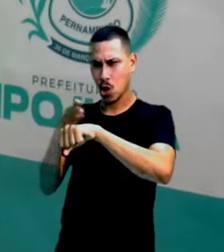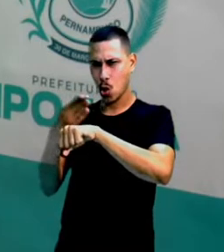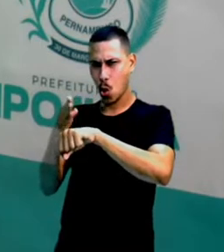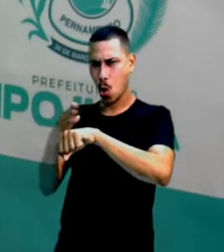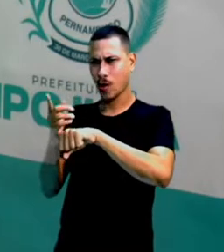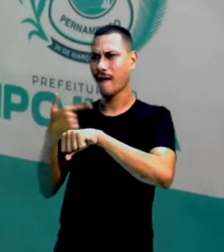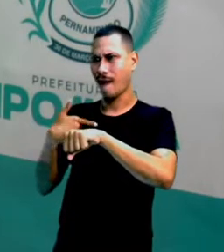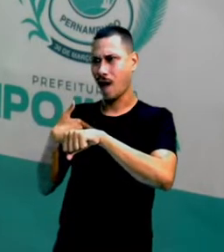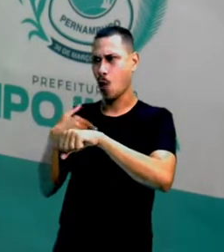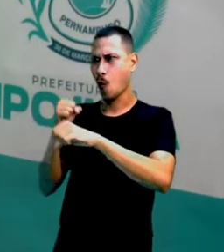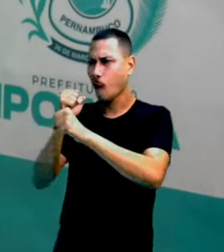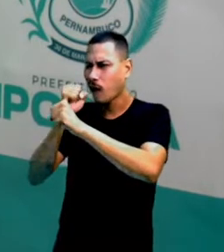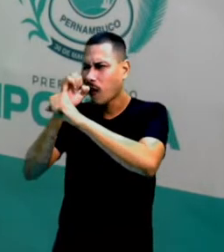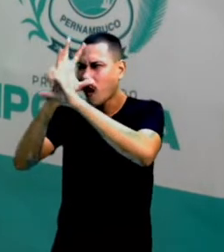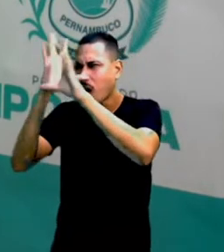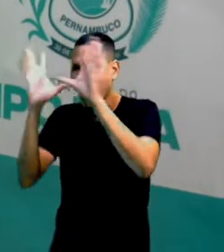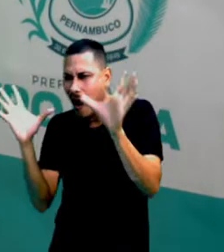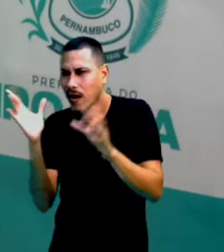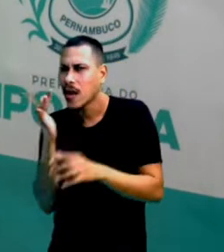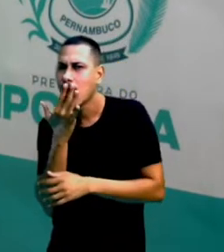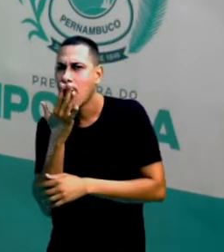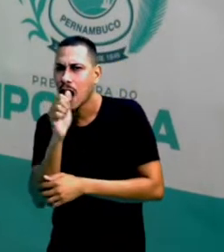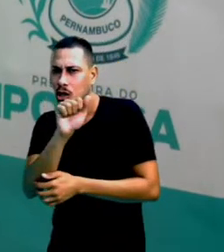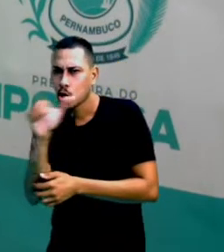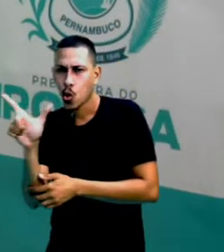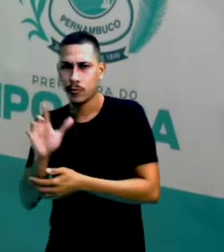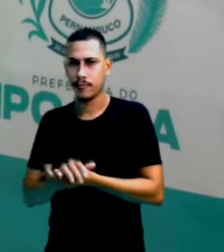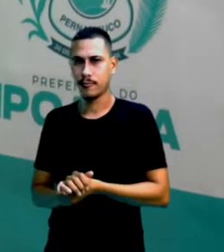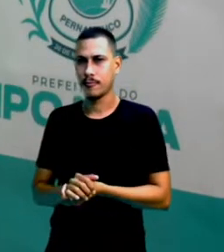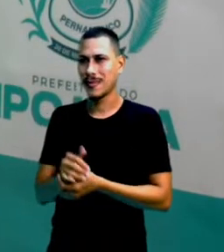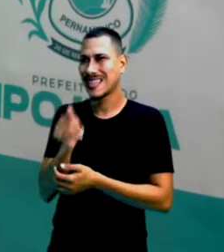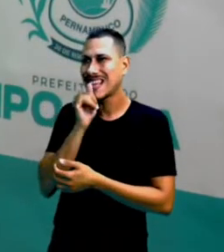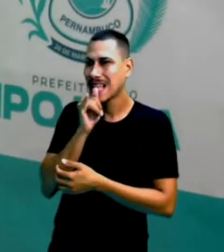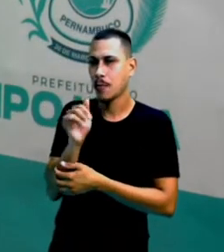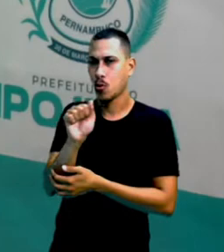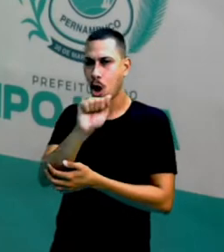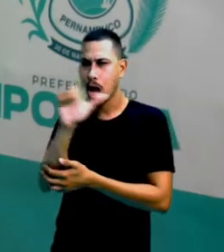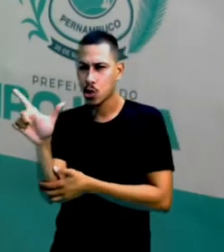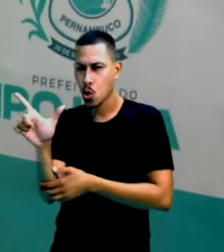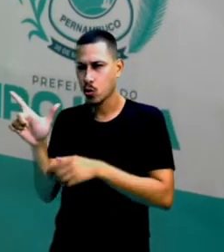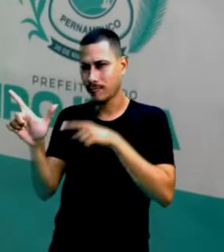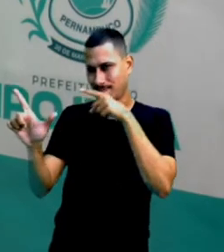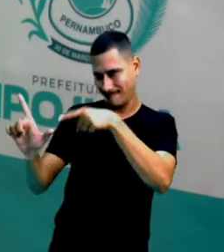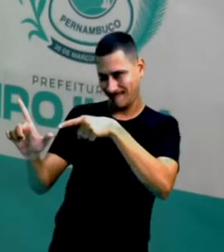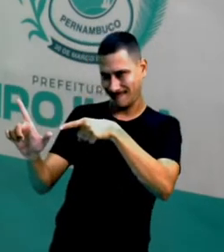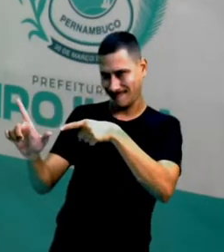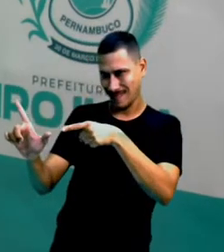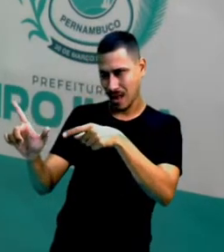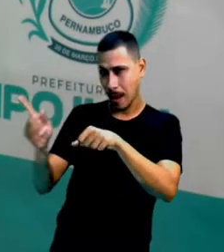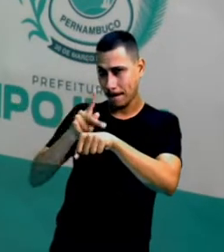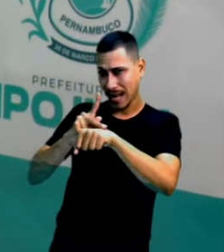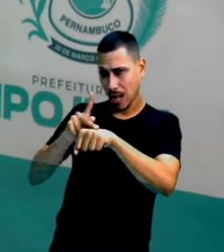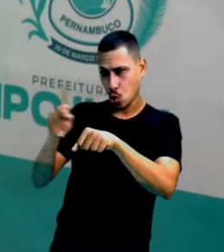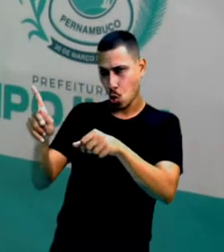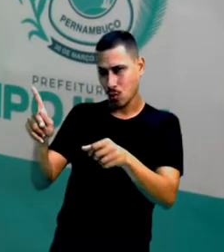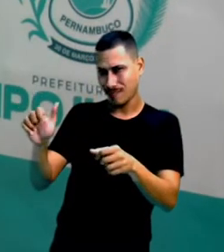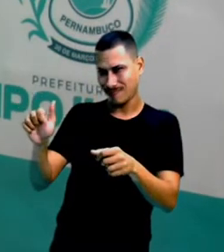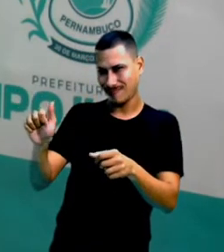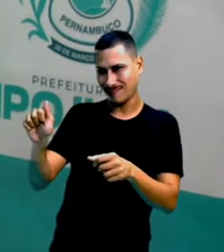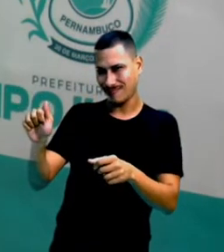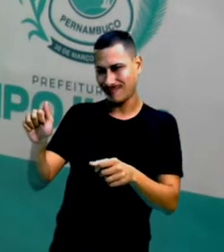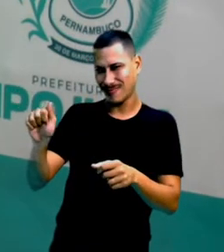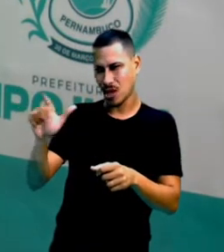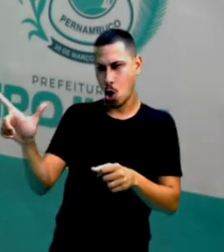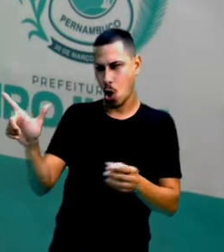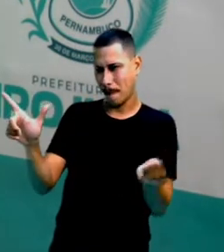azul. Se nesse azul eu pingar o preto e misturar, eu vou escurecer esse azul. Ok?